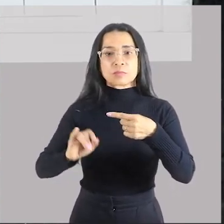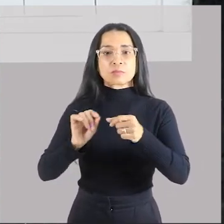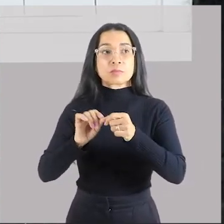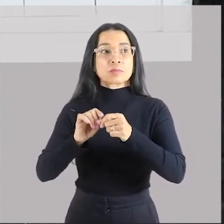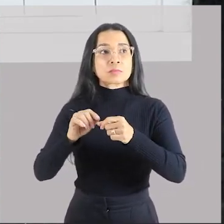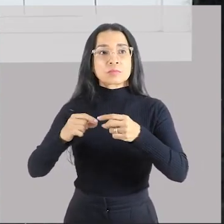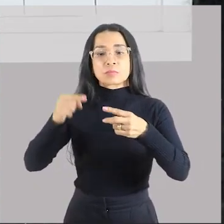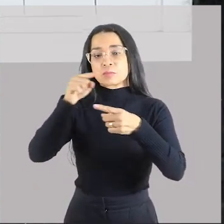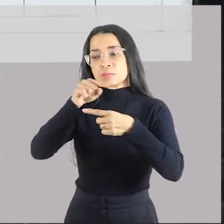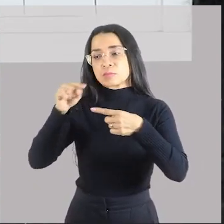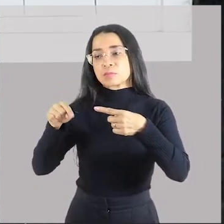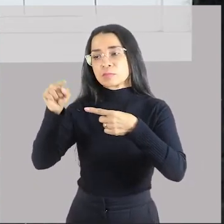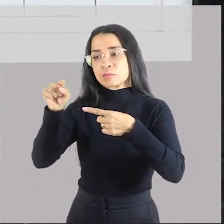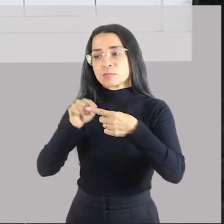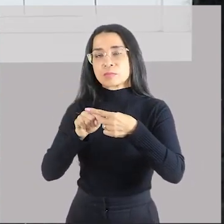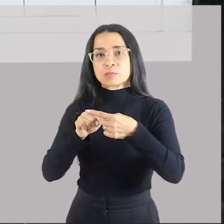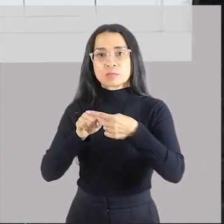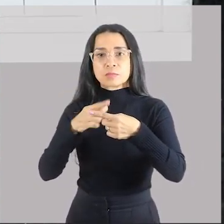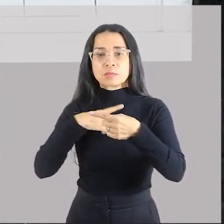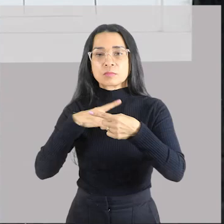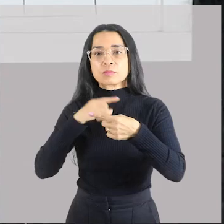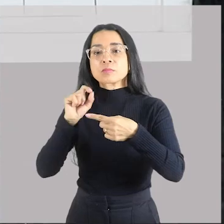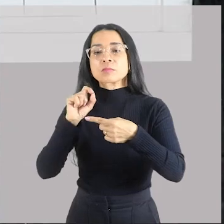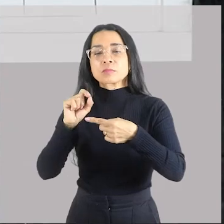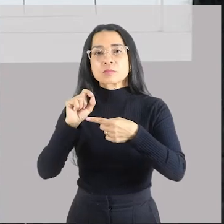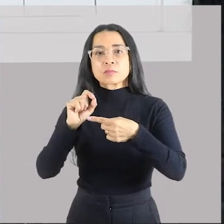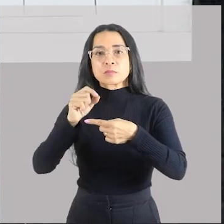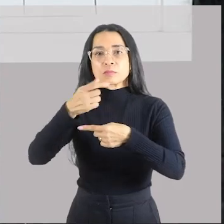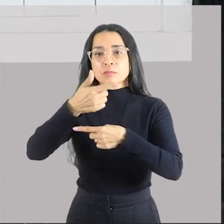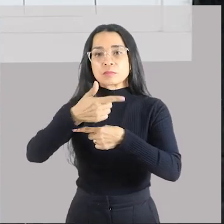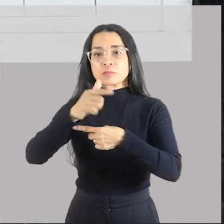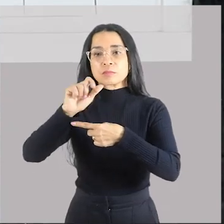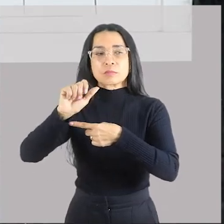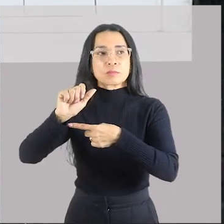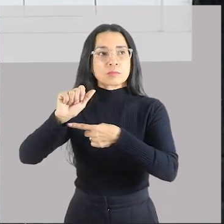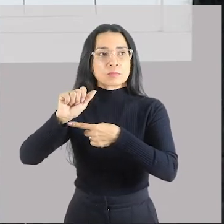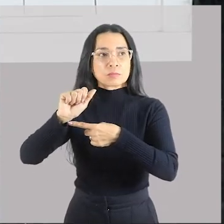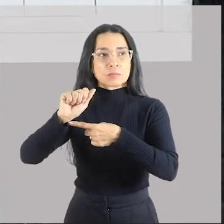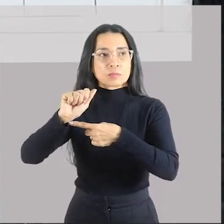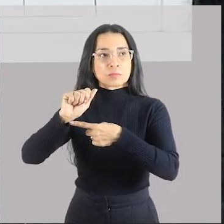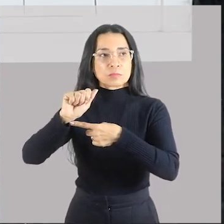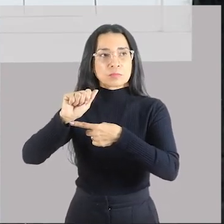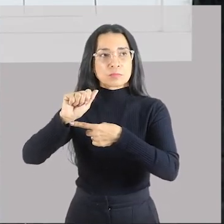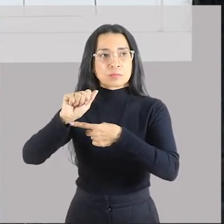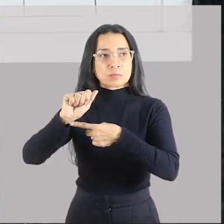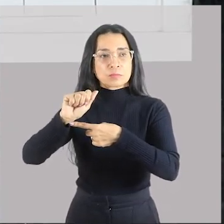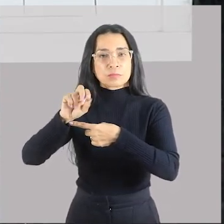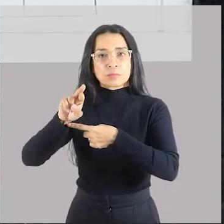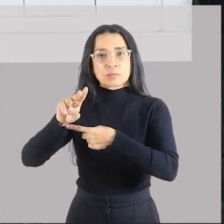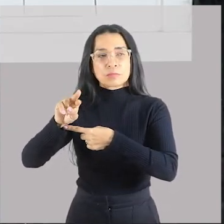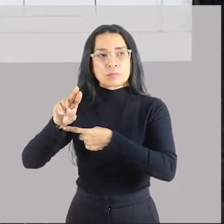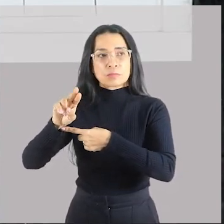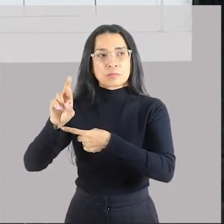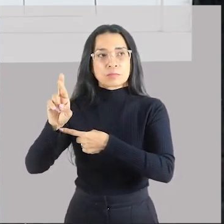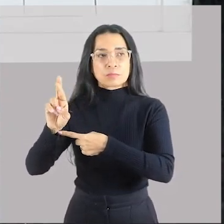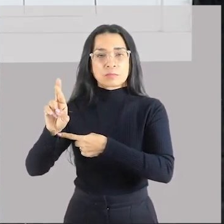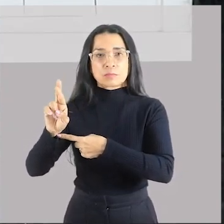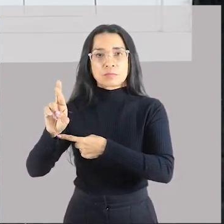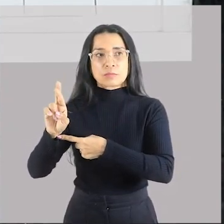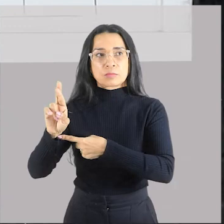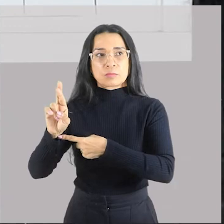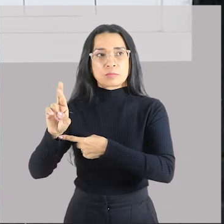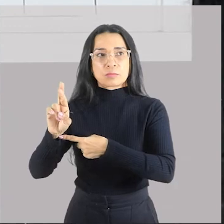pelos extremos, nós temos que 2A é igual a R.